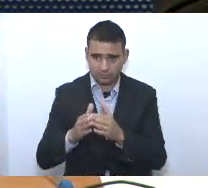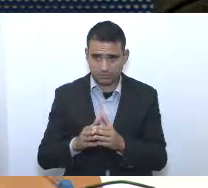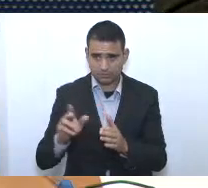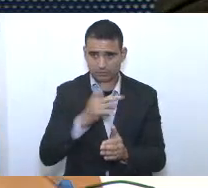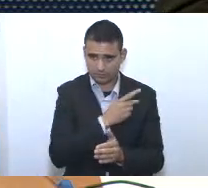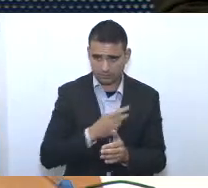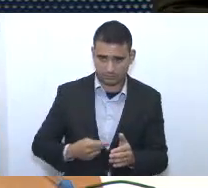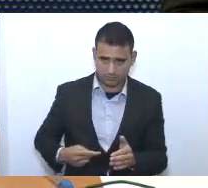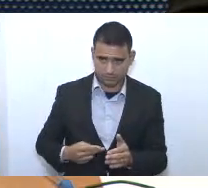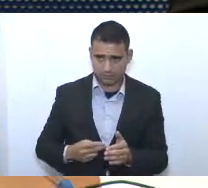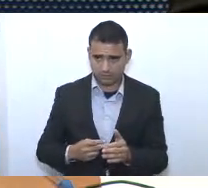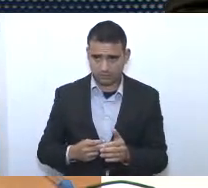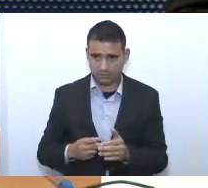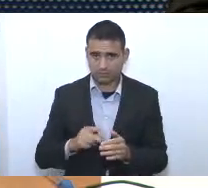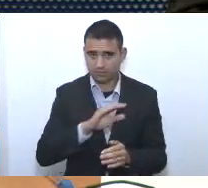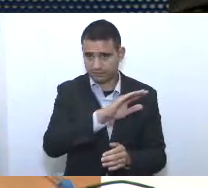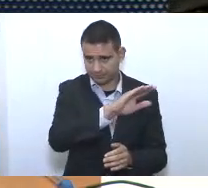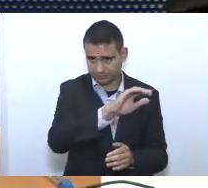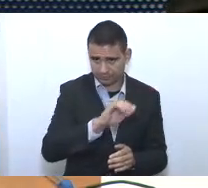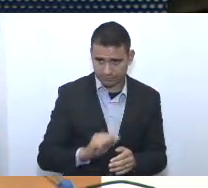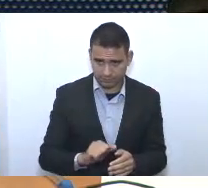presidente para chamar